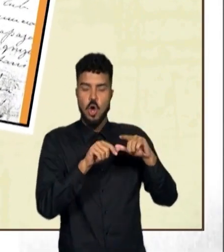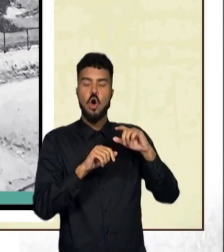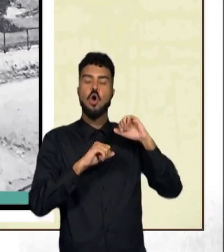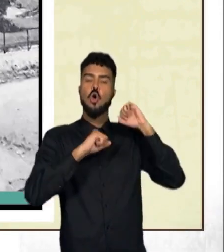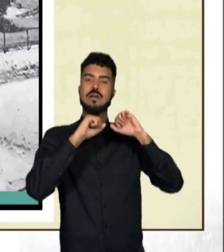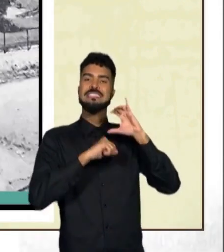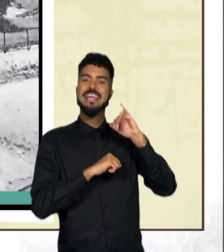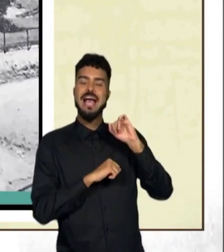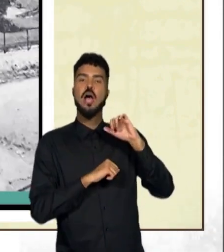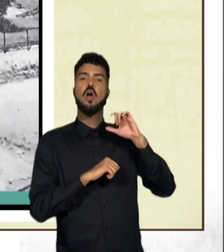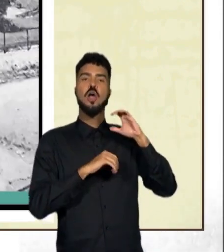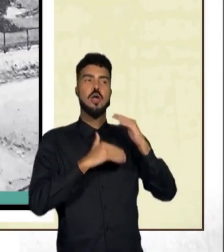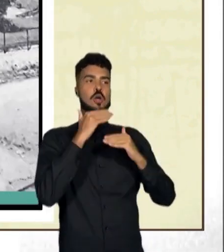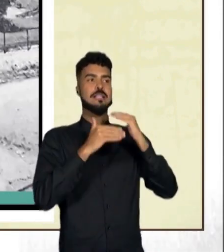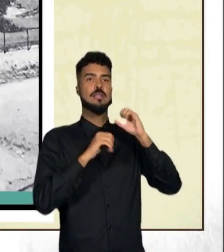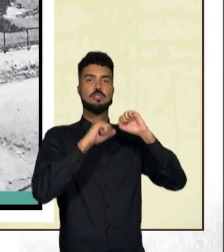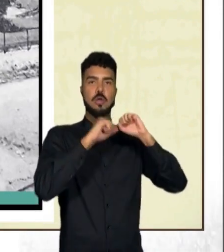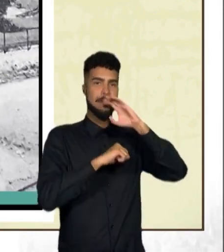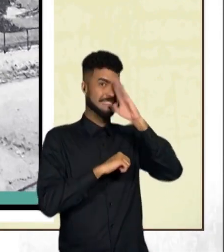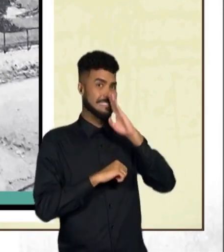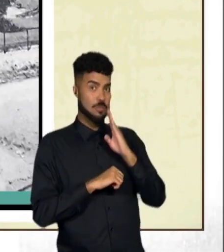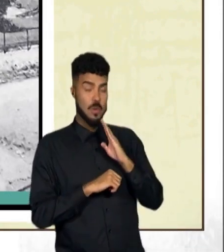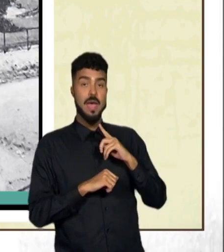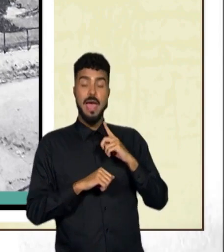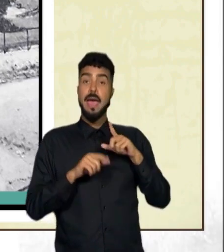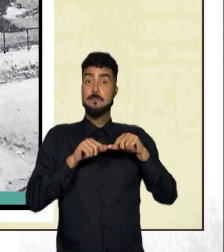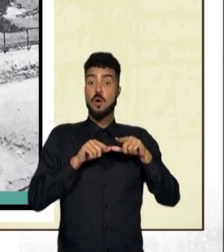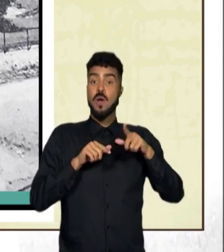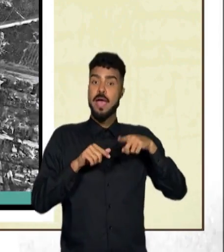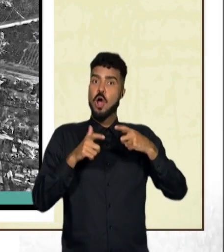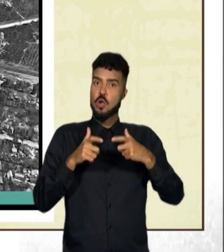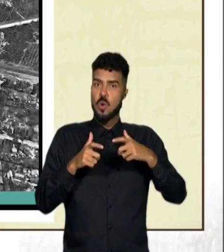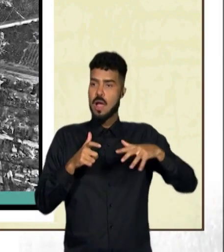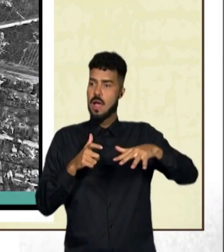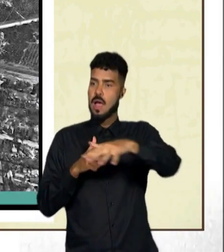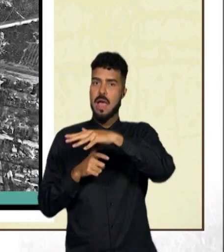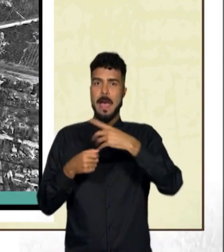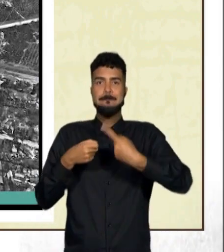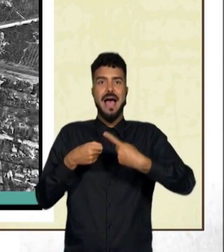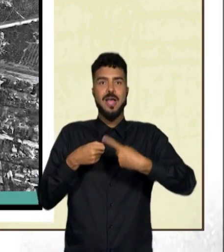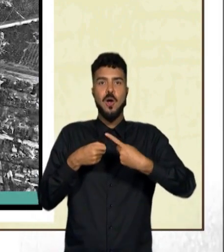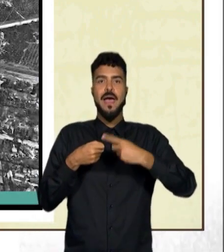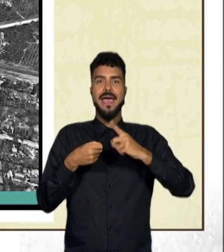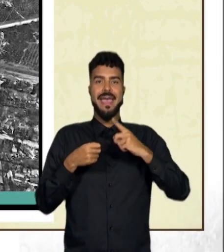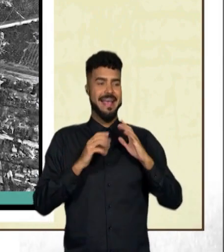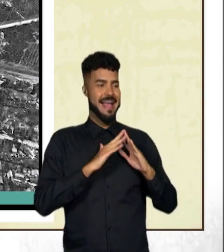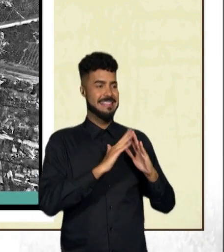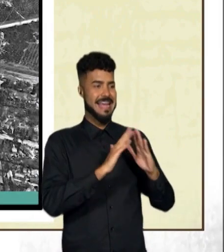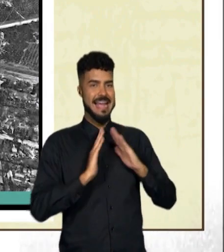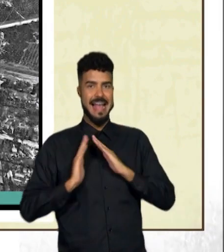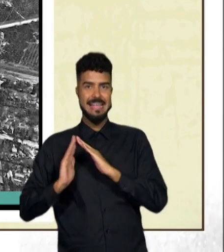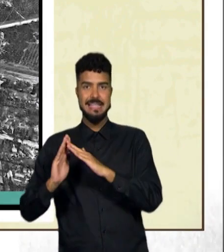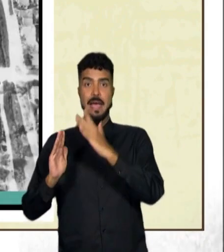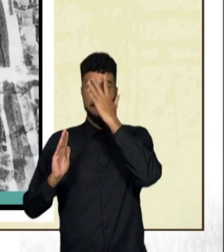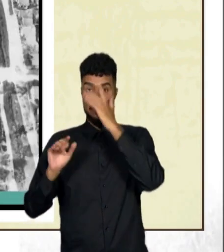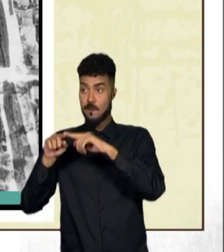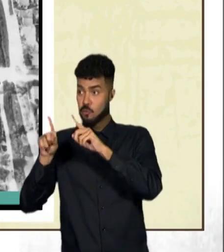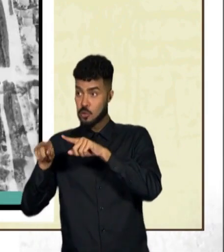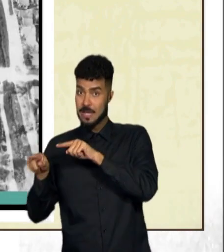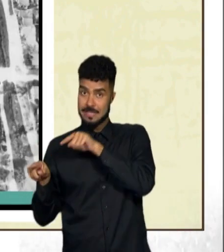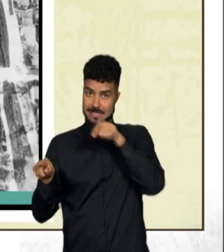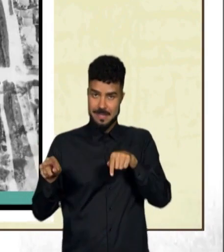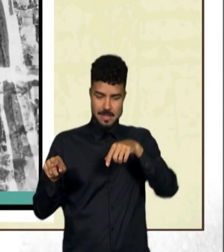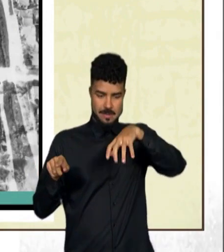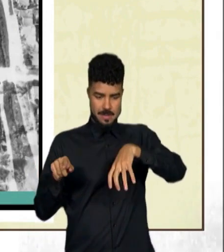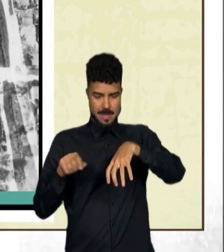do Brasil, a fábrica Bangu, que ficava num bairro proletário, né? Um bairro que tinha sido criado justamente ao redor